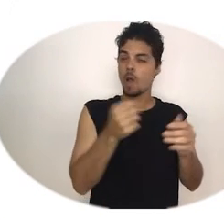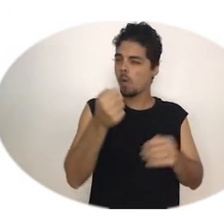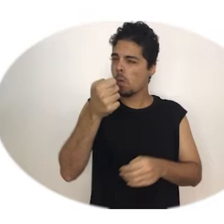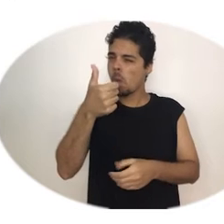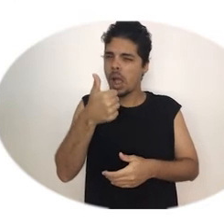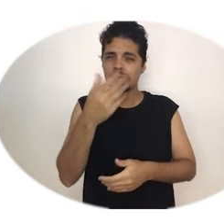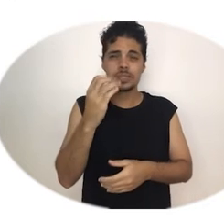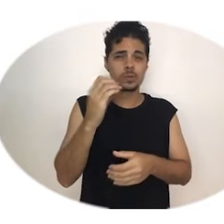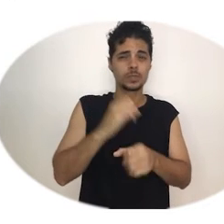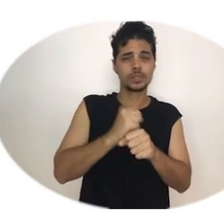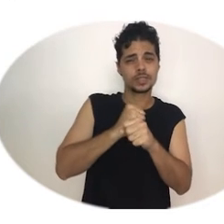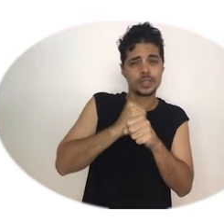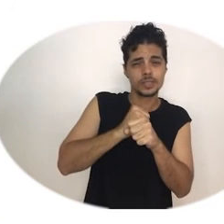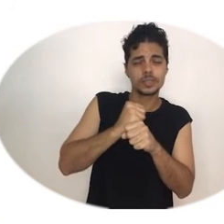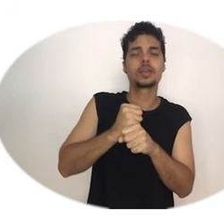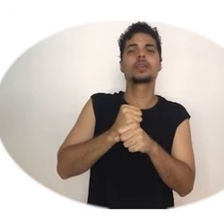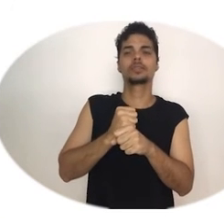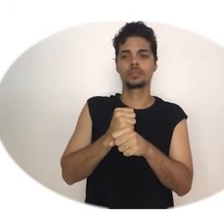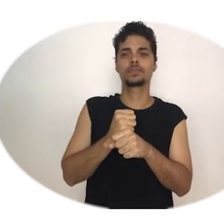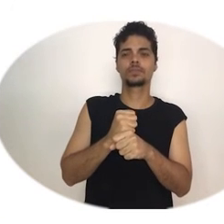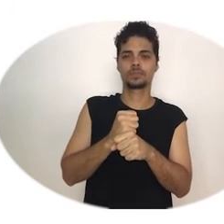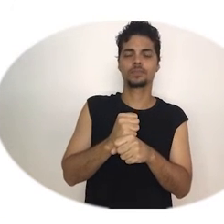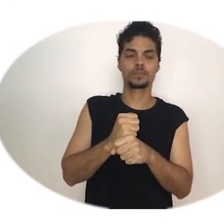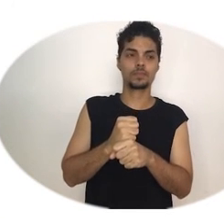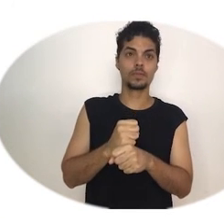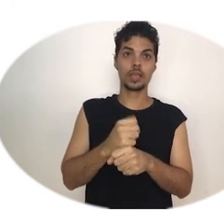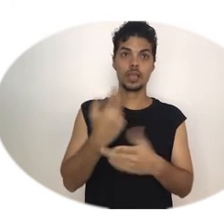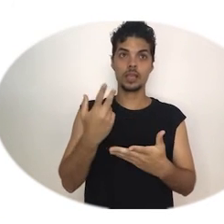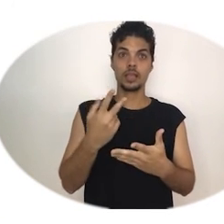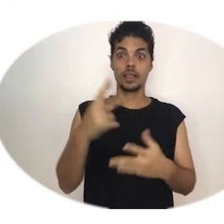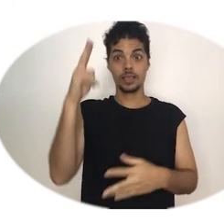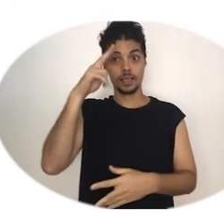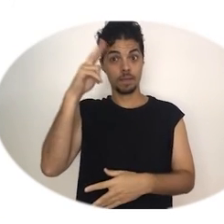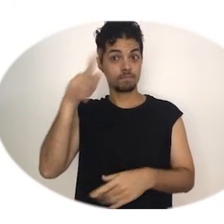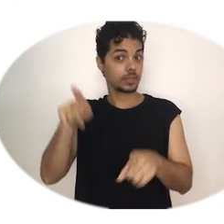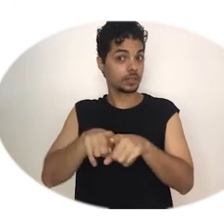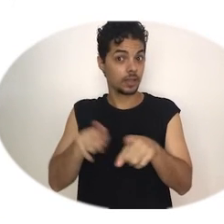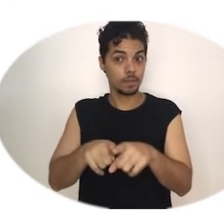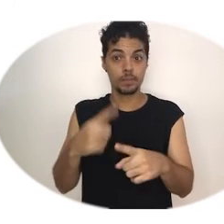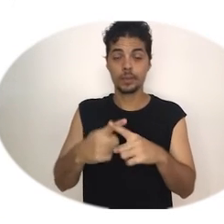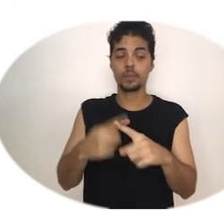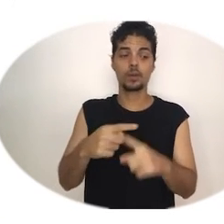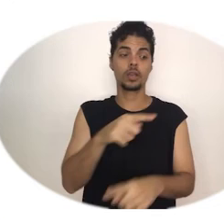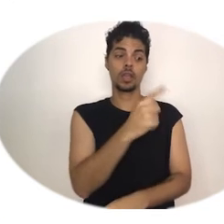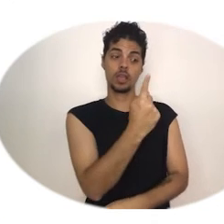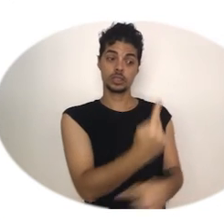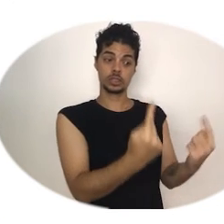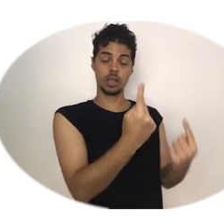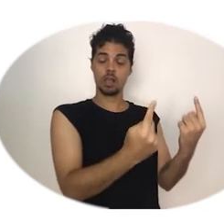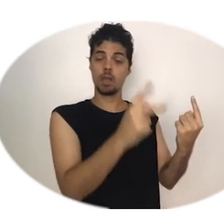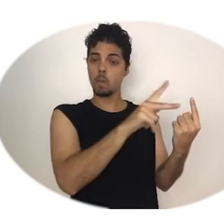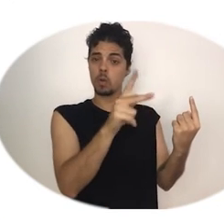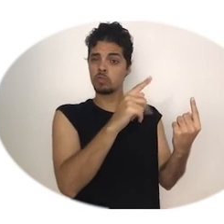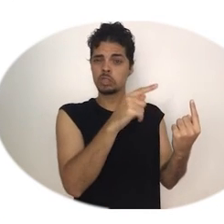outubro de 1827, portanto, há quase 200 anos, e é também para lembrar de que sem professores,